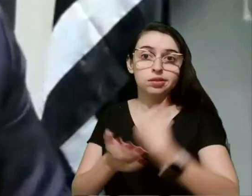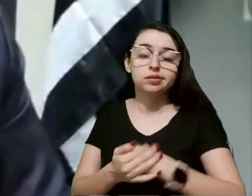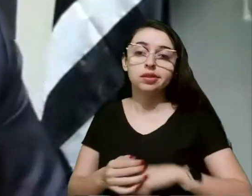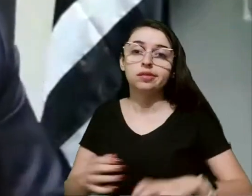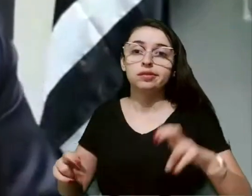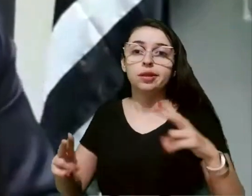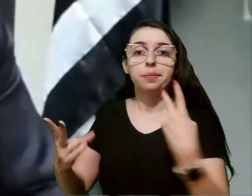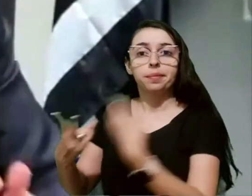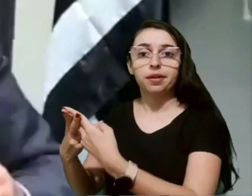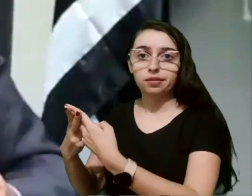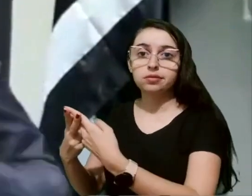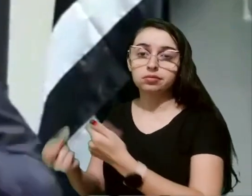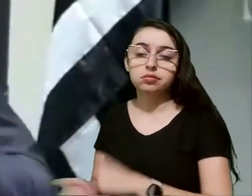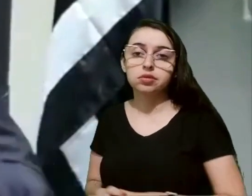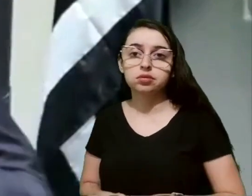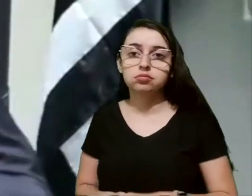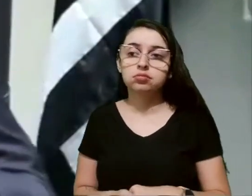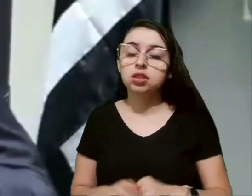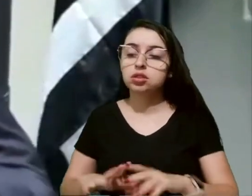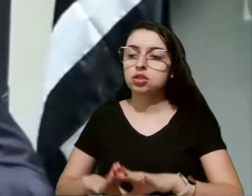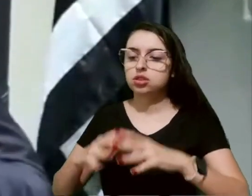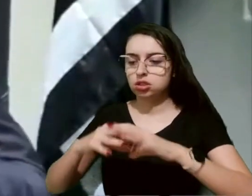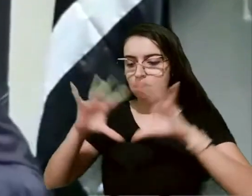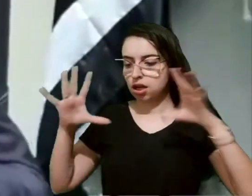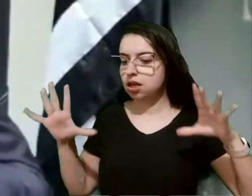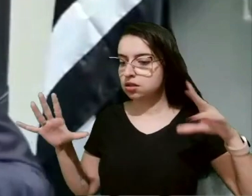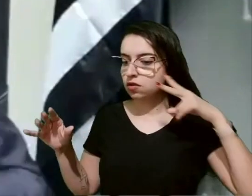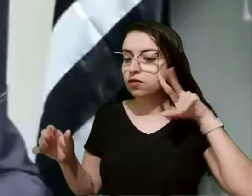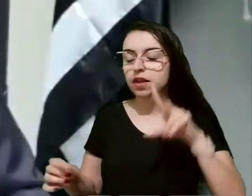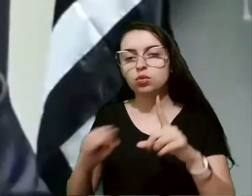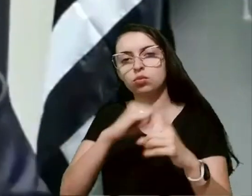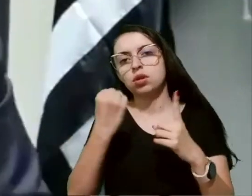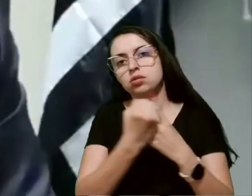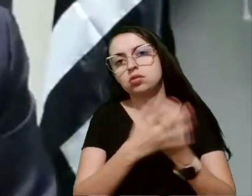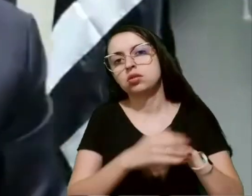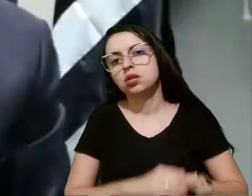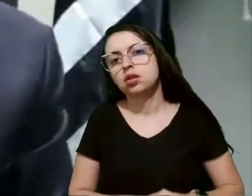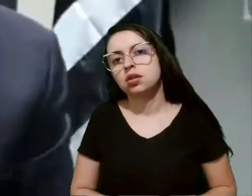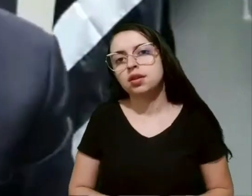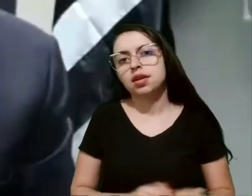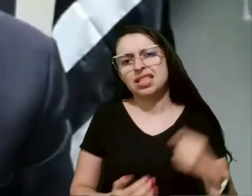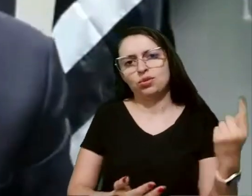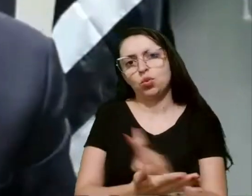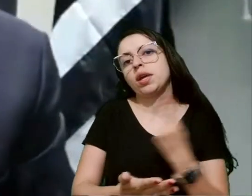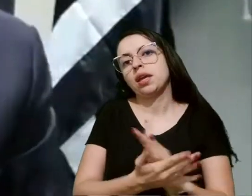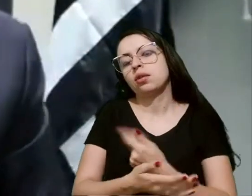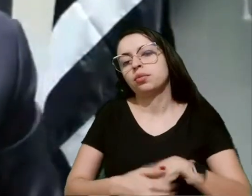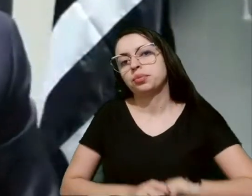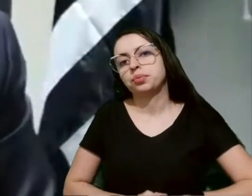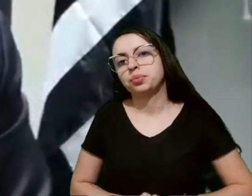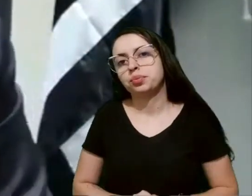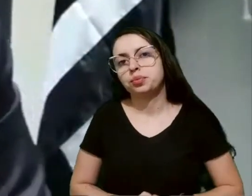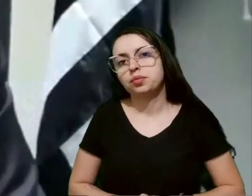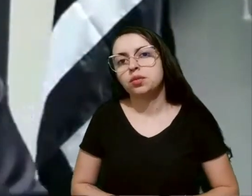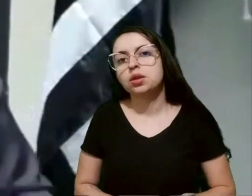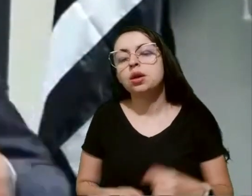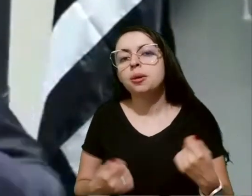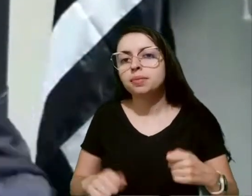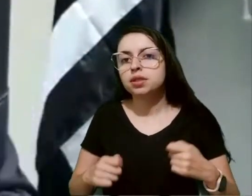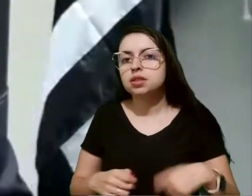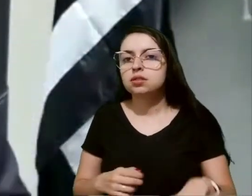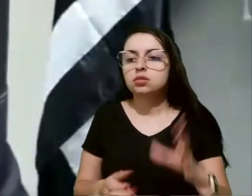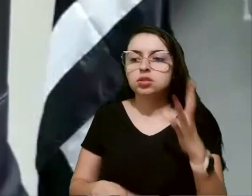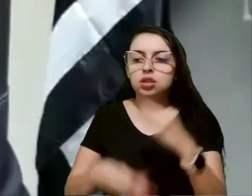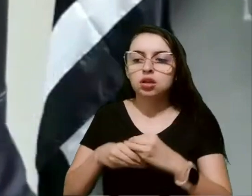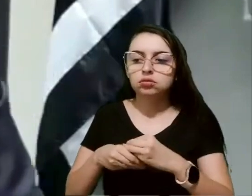carcerário. Esse é o nosso ângulo de visão. A gente olha a sociedade pelo ângulo da disfuncionalidade. E é por isso que os dados